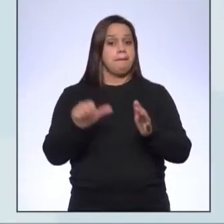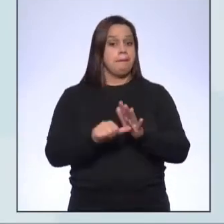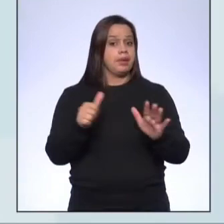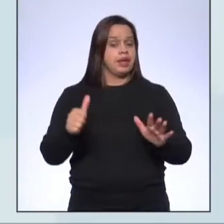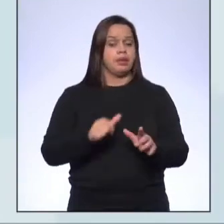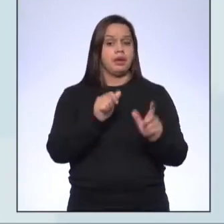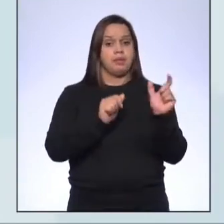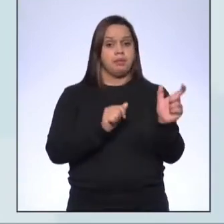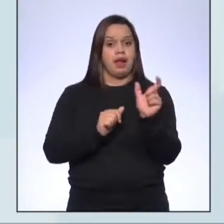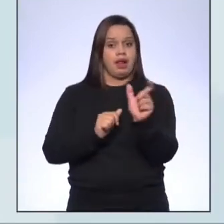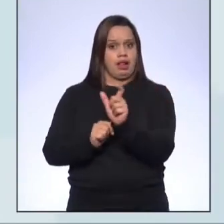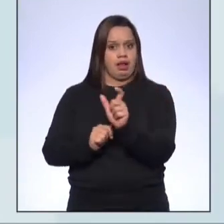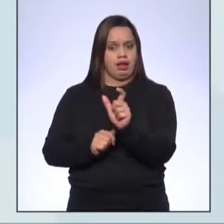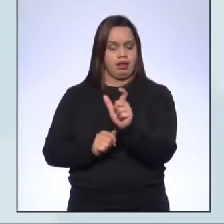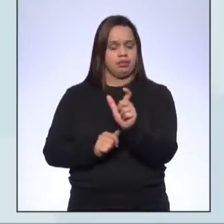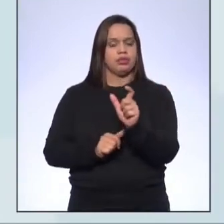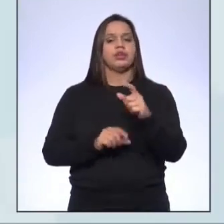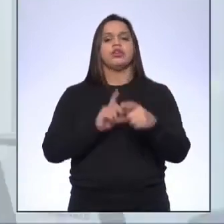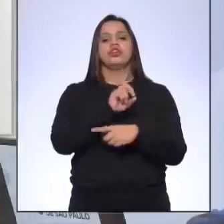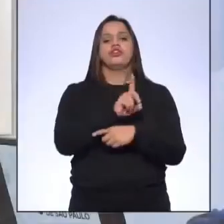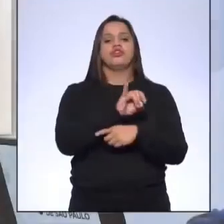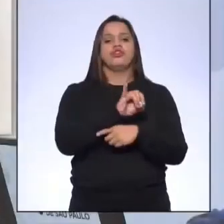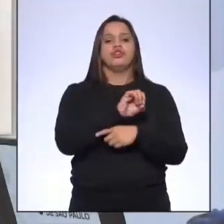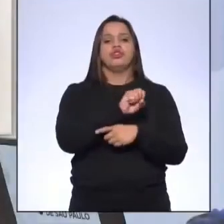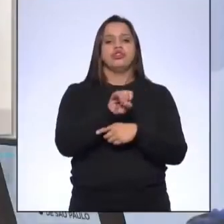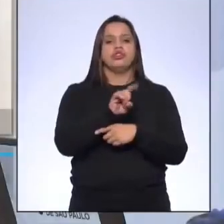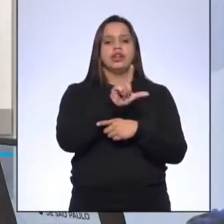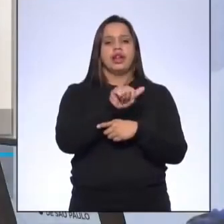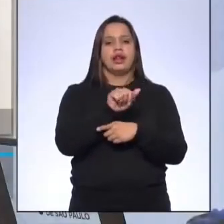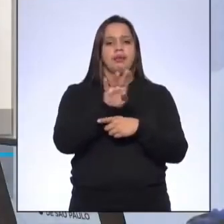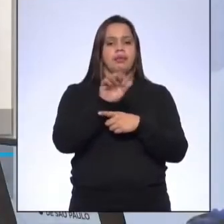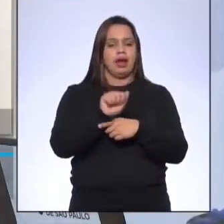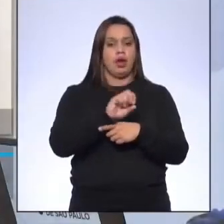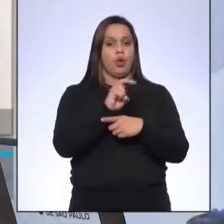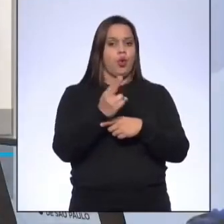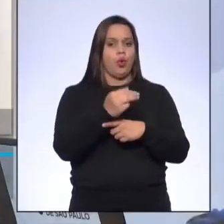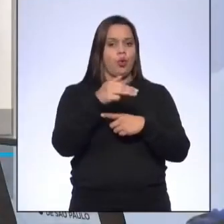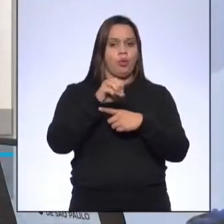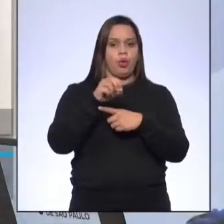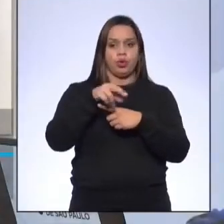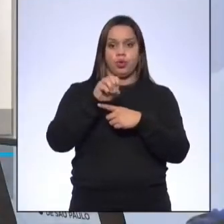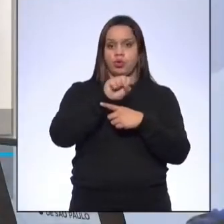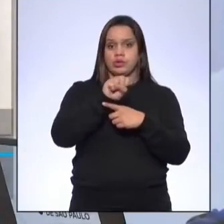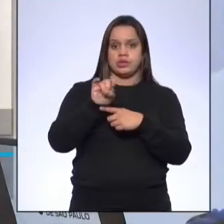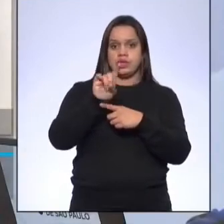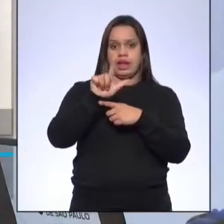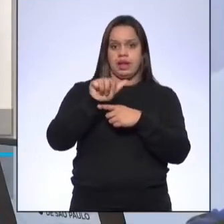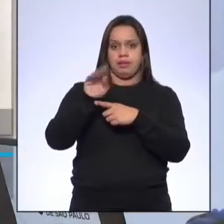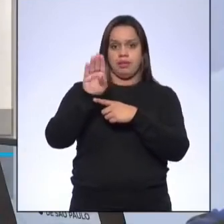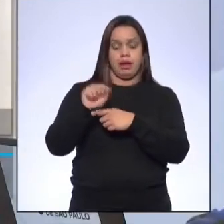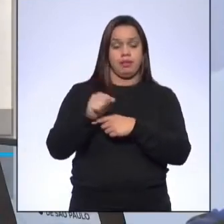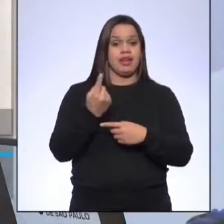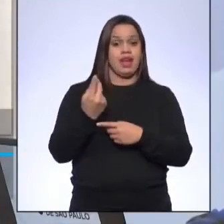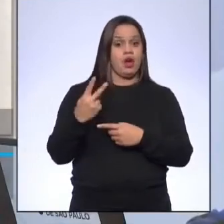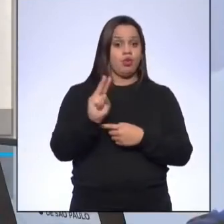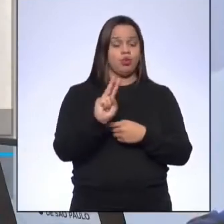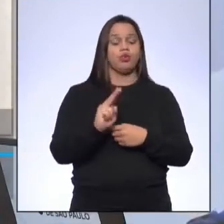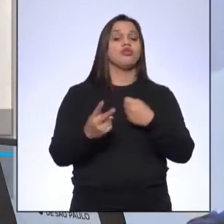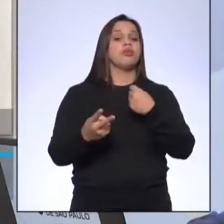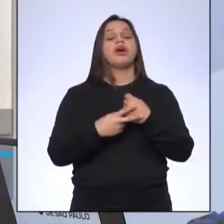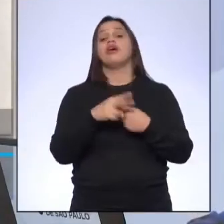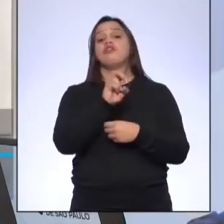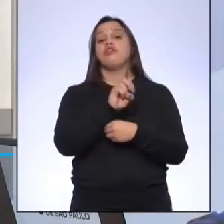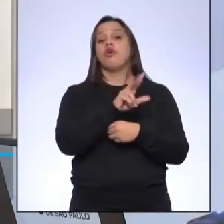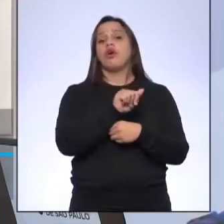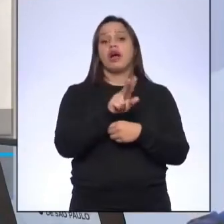que são dissílabo ou monossílabo, que tem uma ou duas sílabas, que tem a última vogal tônica, que é a última vogal